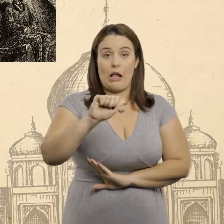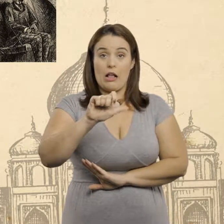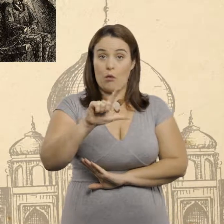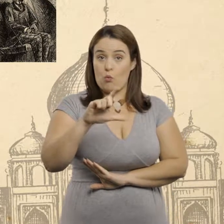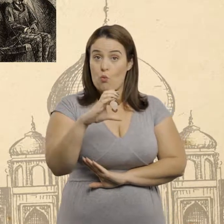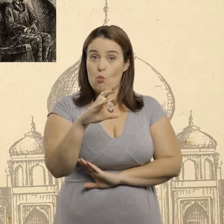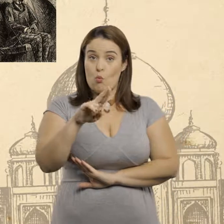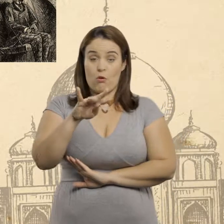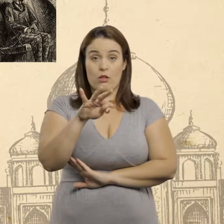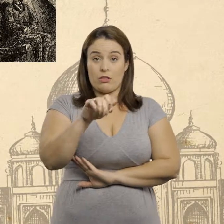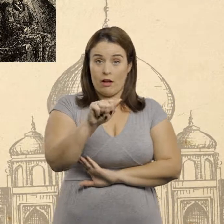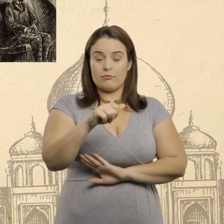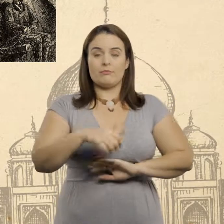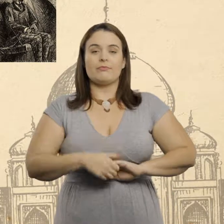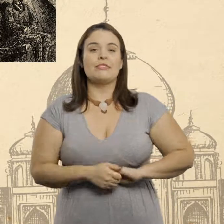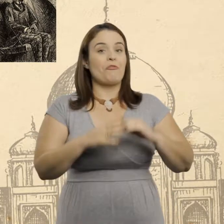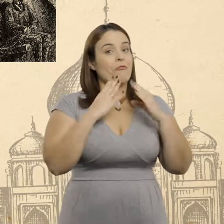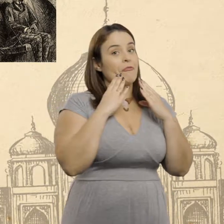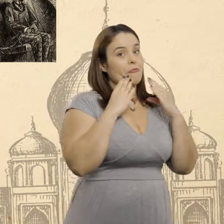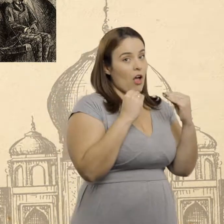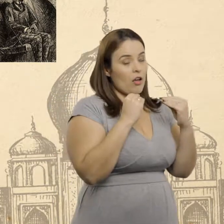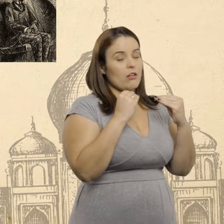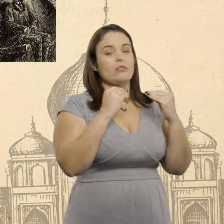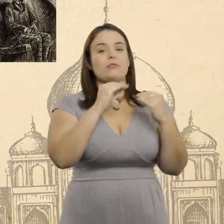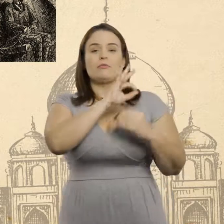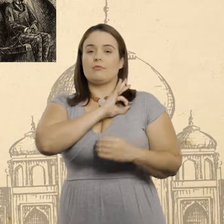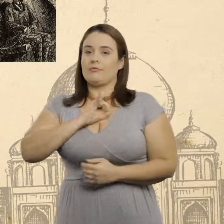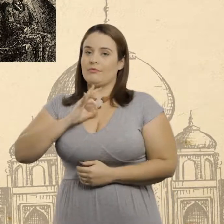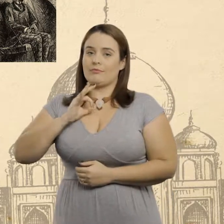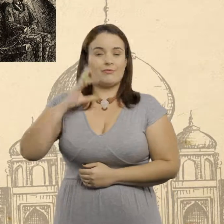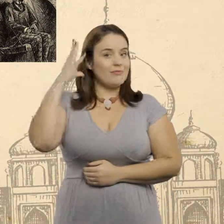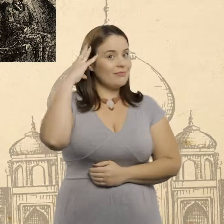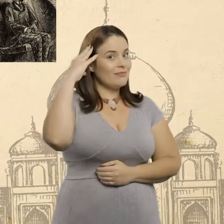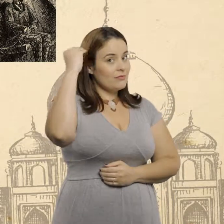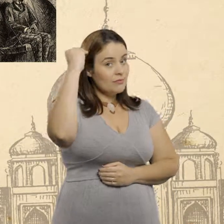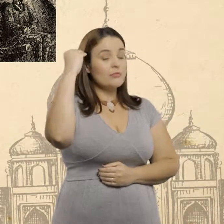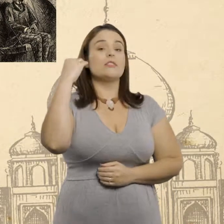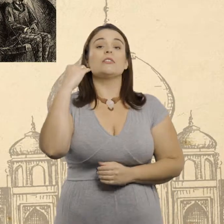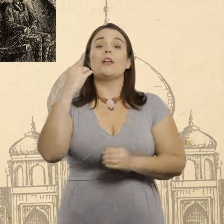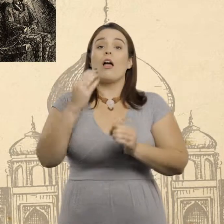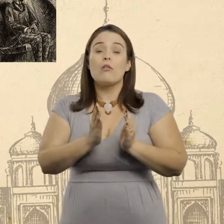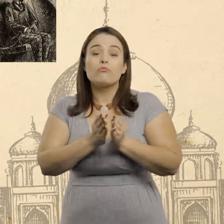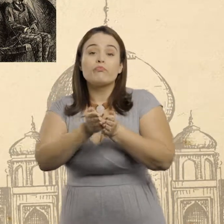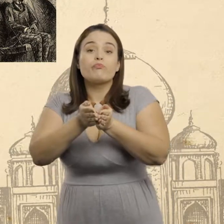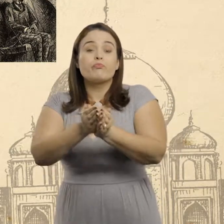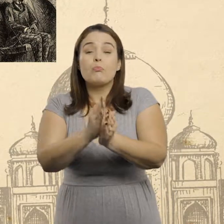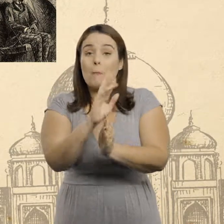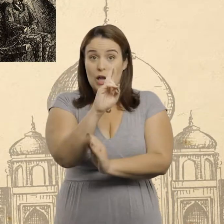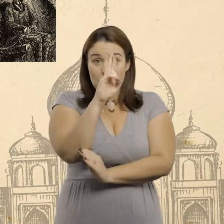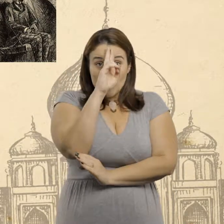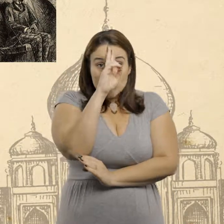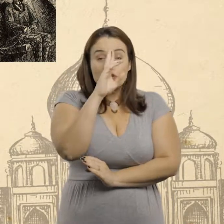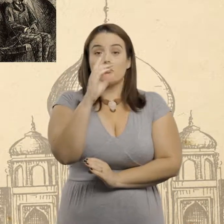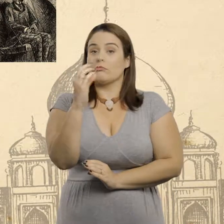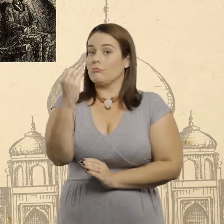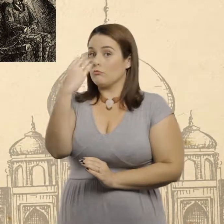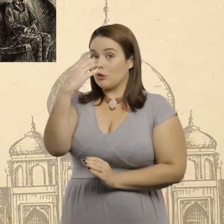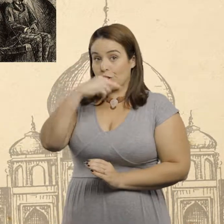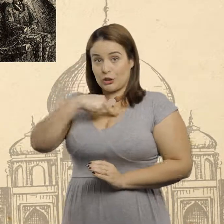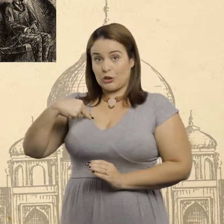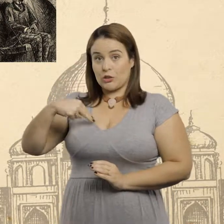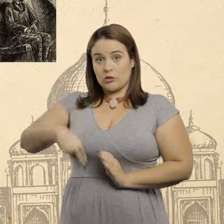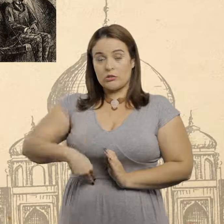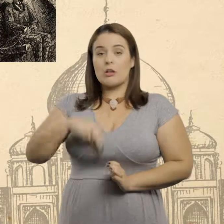dia seguinte, bem cedo. Phileas Fogg, Passepartout e Aouda pegariam o barco para Hong Kong, na China, ao